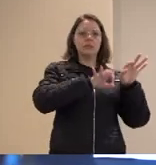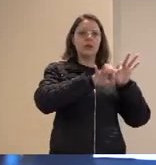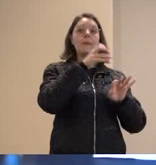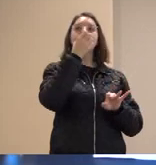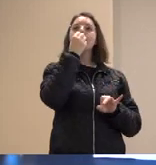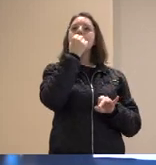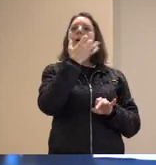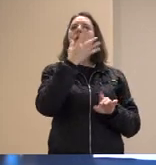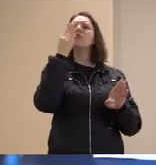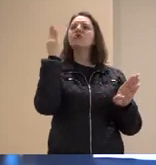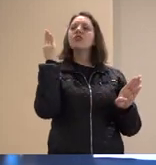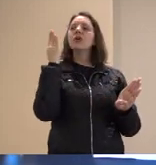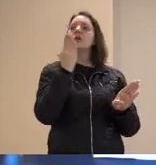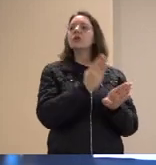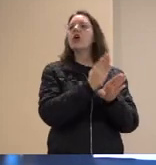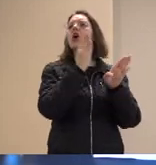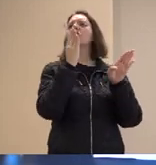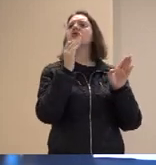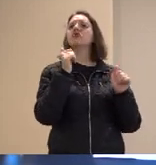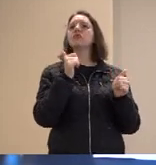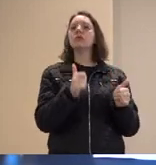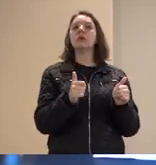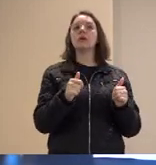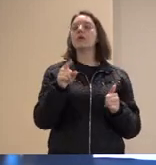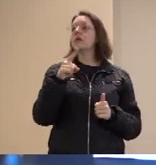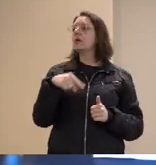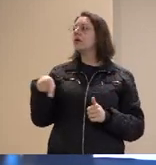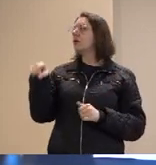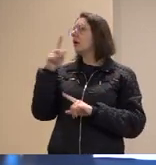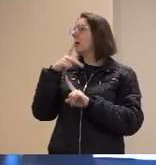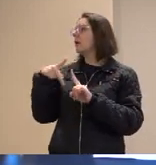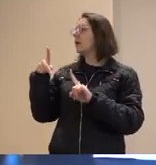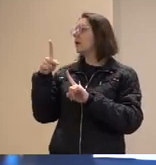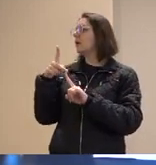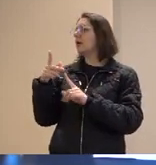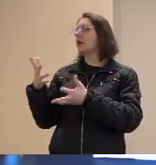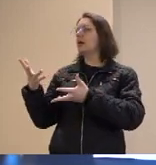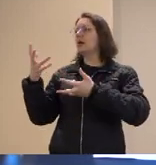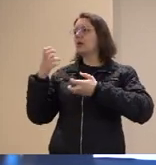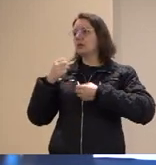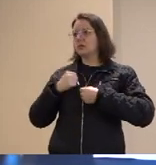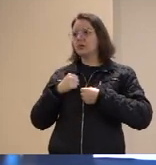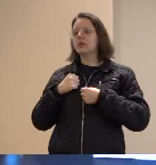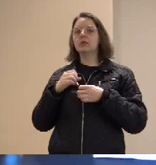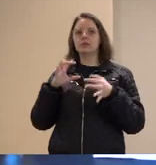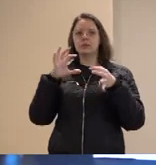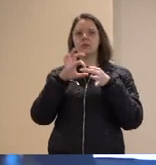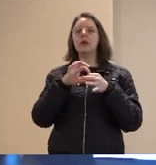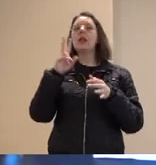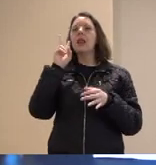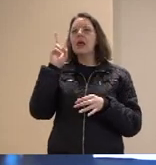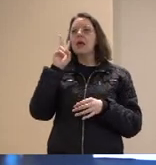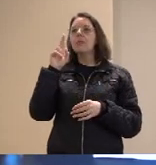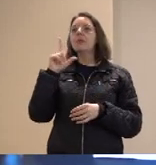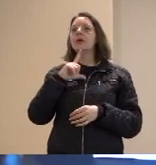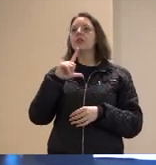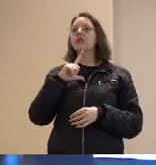diagnóstico. Quem lembrar o plano de acolhimento que previa o reordenamento, vai lembrar que tinha uma